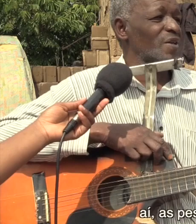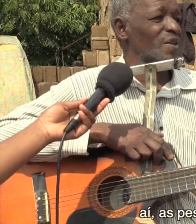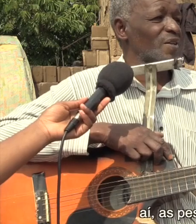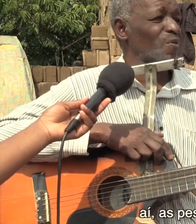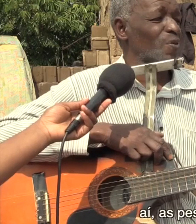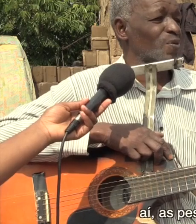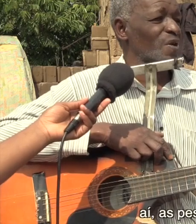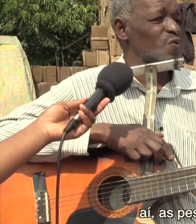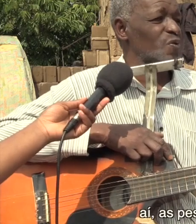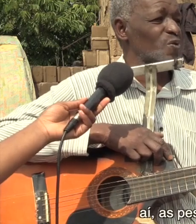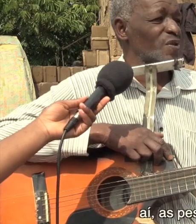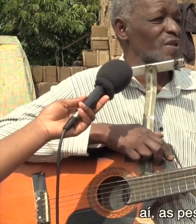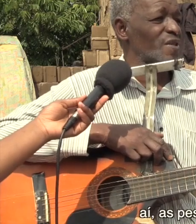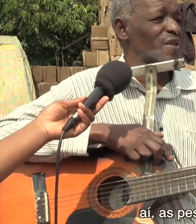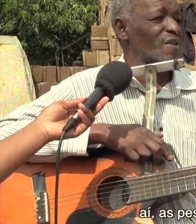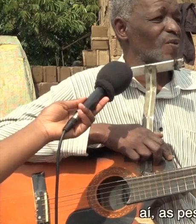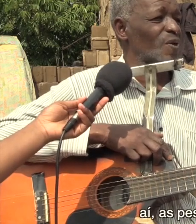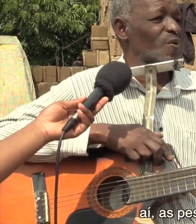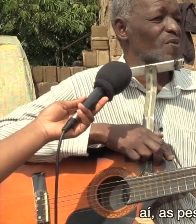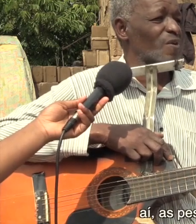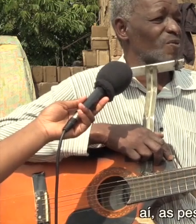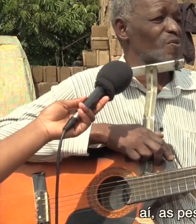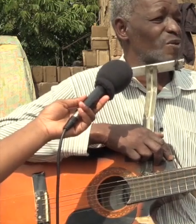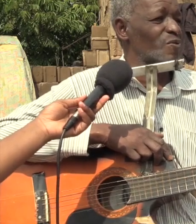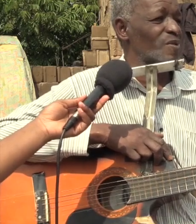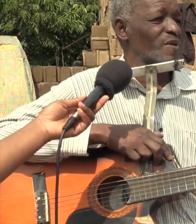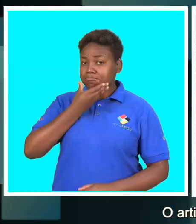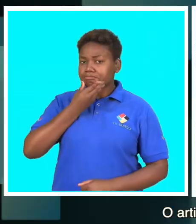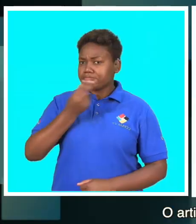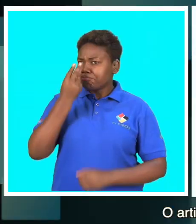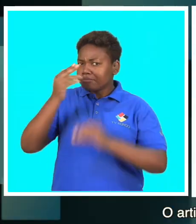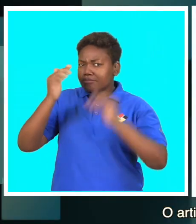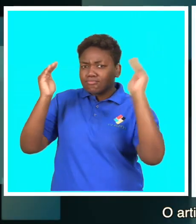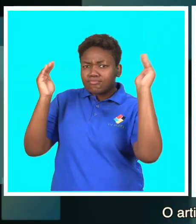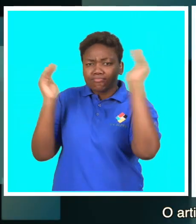aonde, que então pronto, as pessoas aí entram em contato comigo.